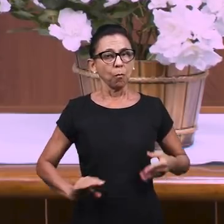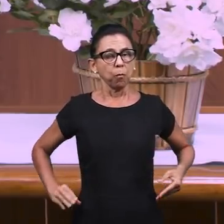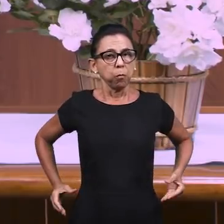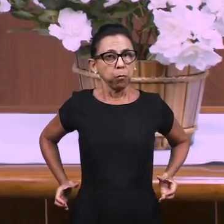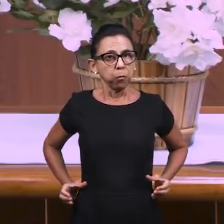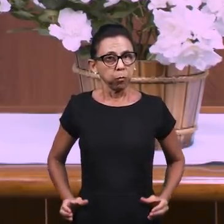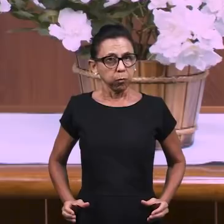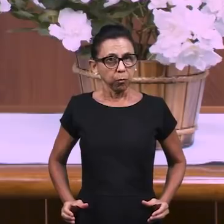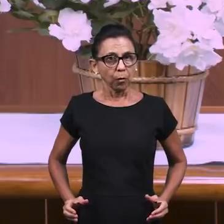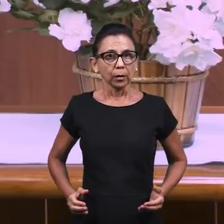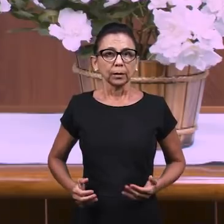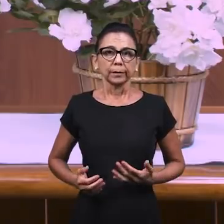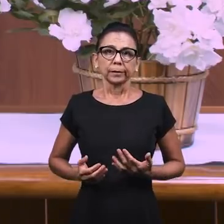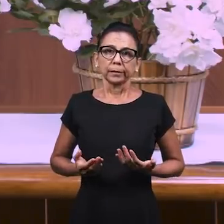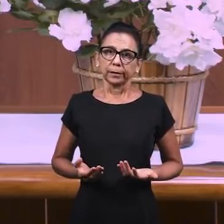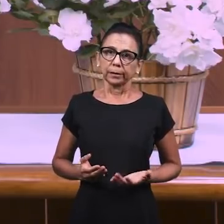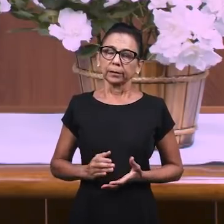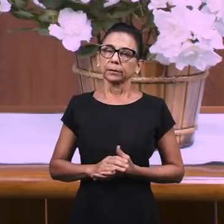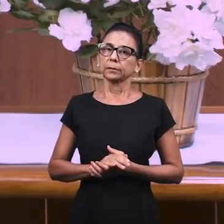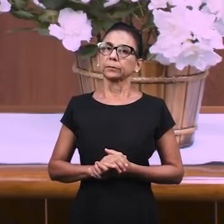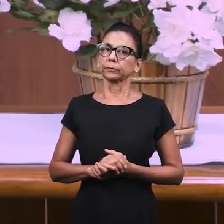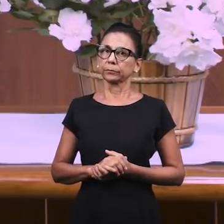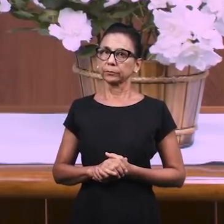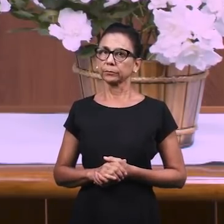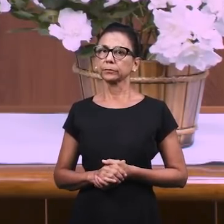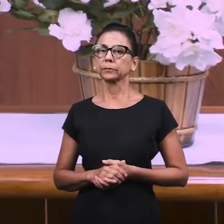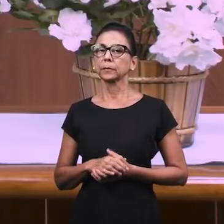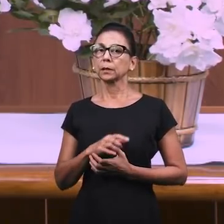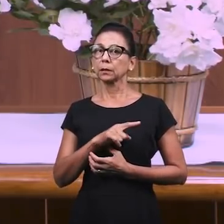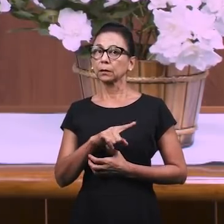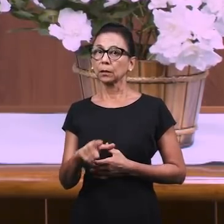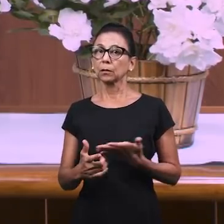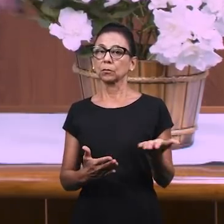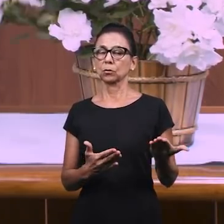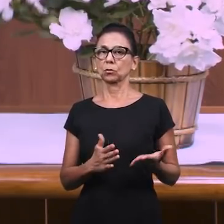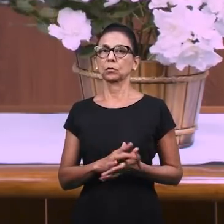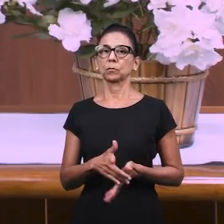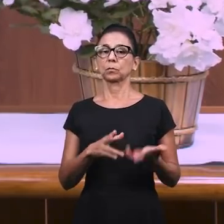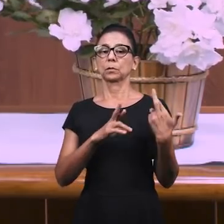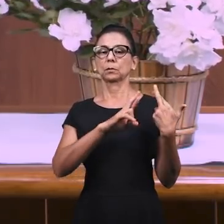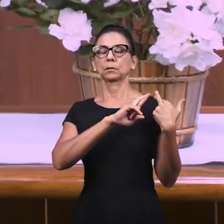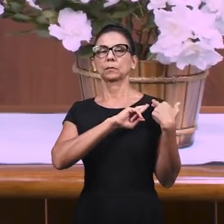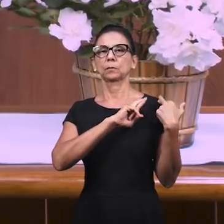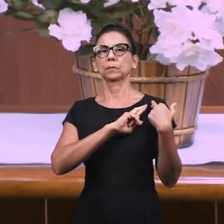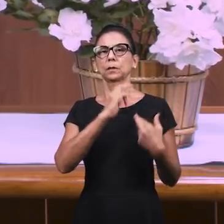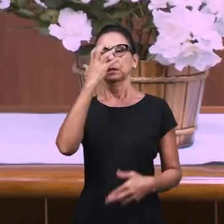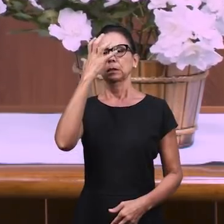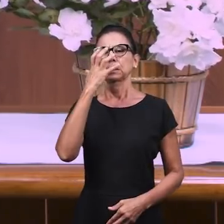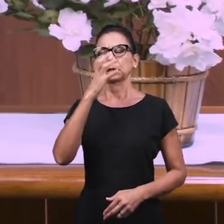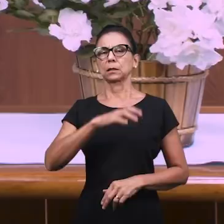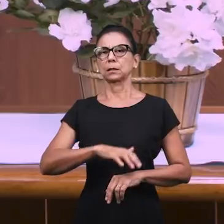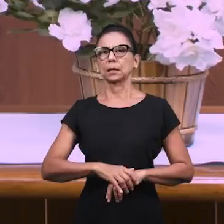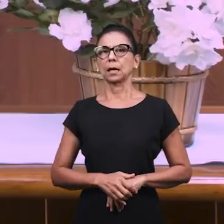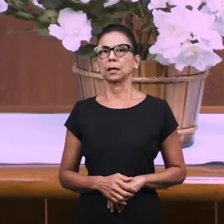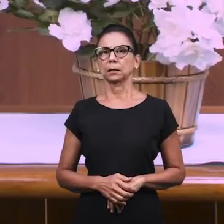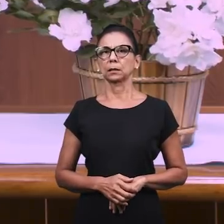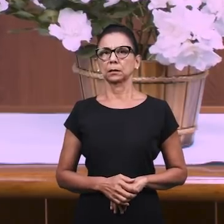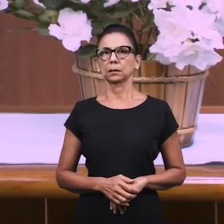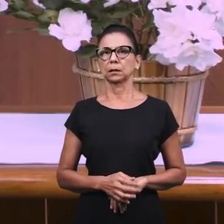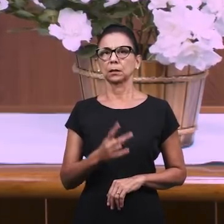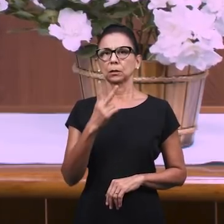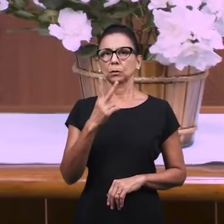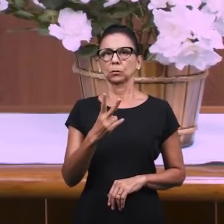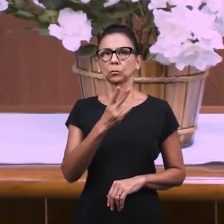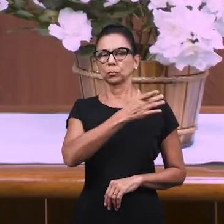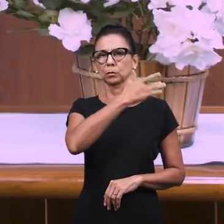Confiou. Deviam ser rapazes bem espirituais, muito integrados ali para poder dar uma responsabilidade dessa, né? Levar para